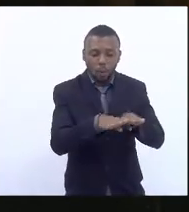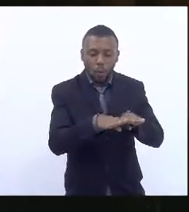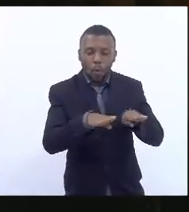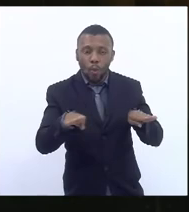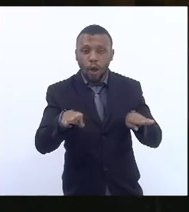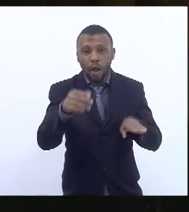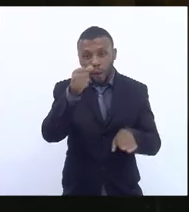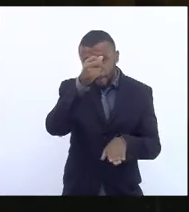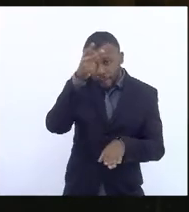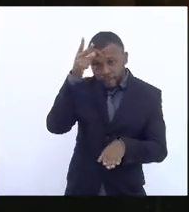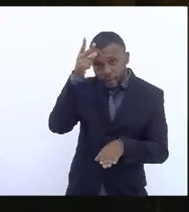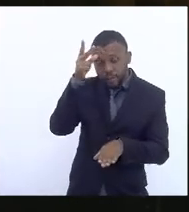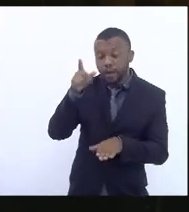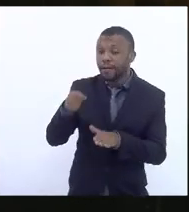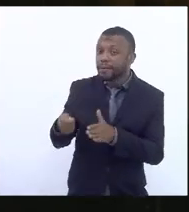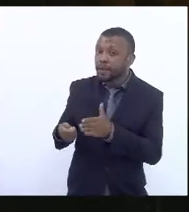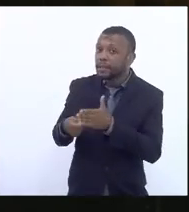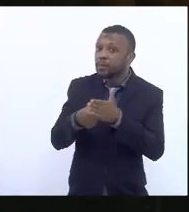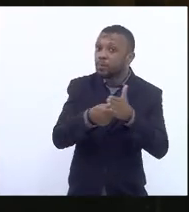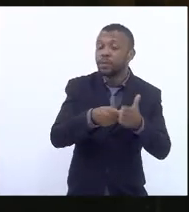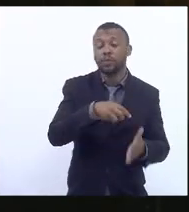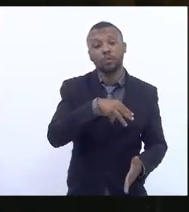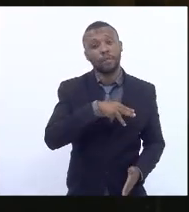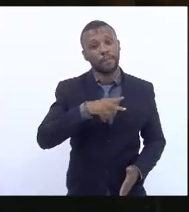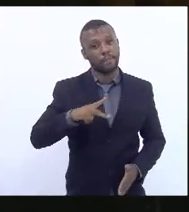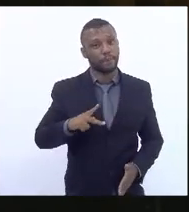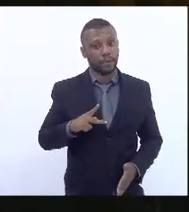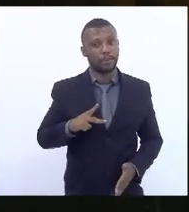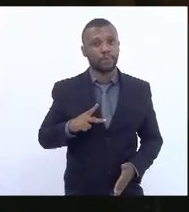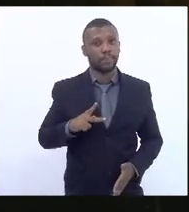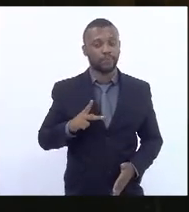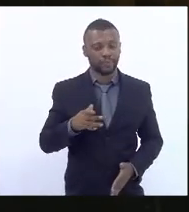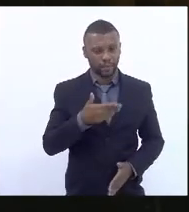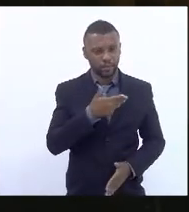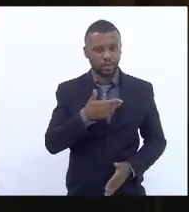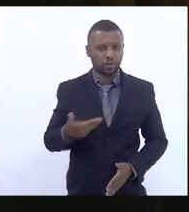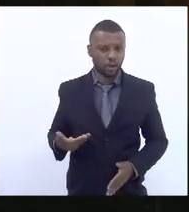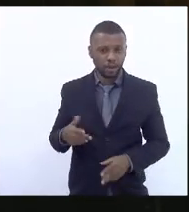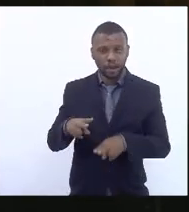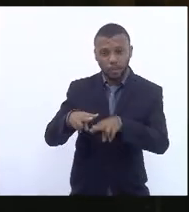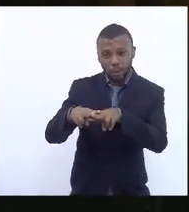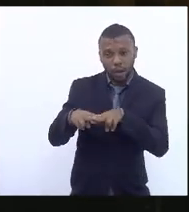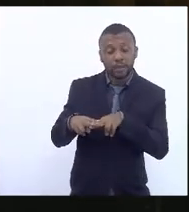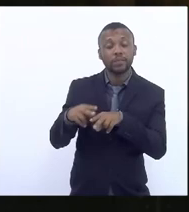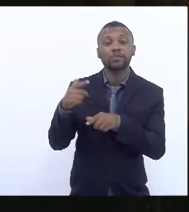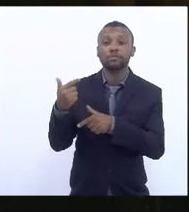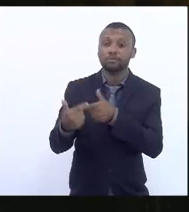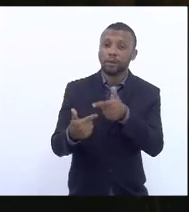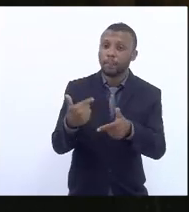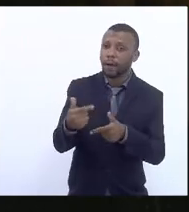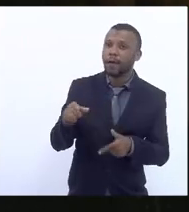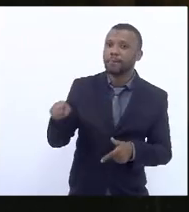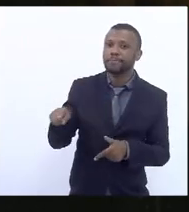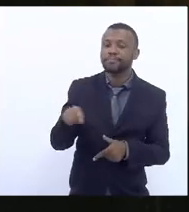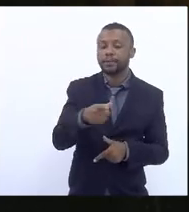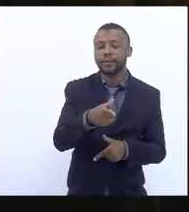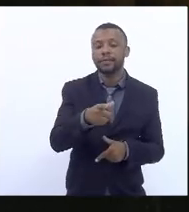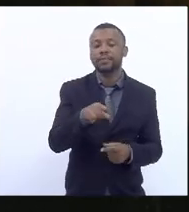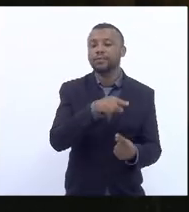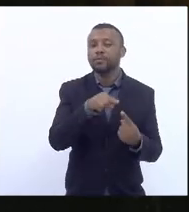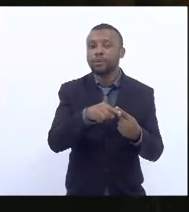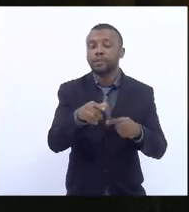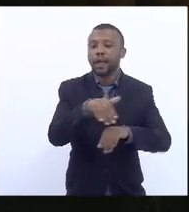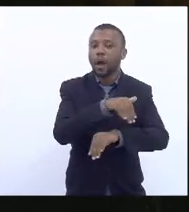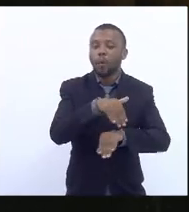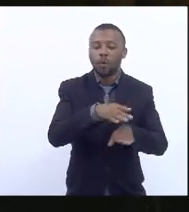iria fazer uma denúncia no Ministério Público Estadual por conta da realização do serviço que seria feito